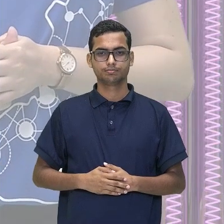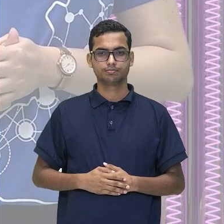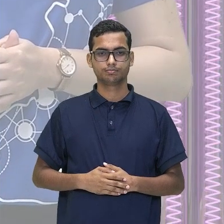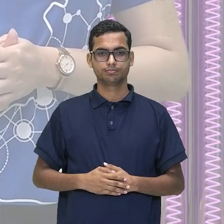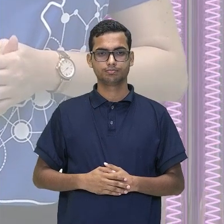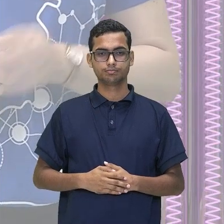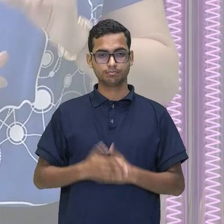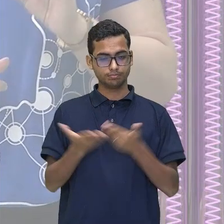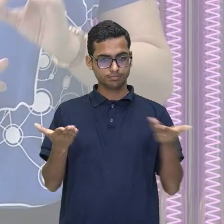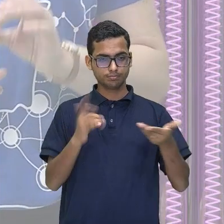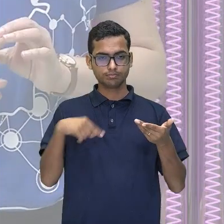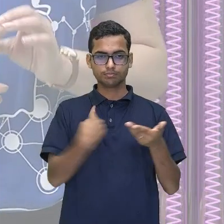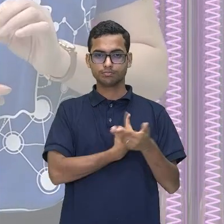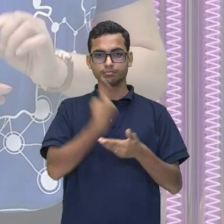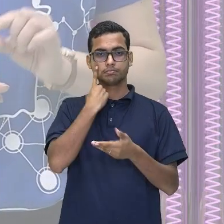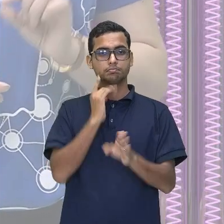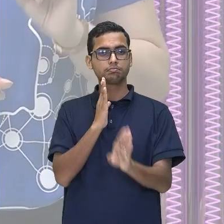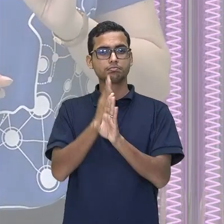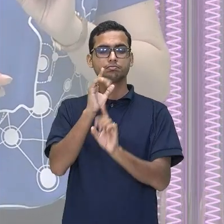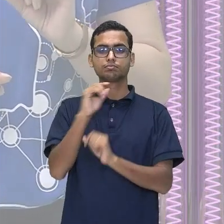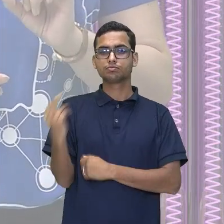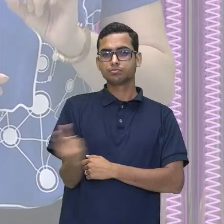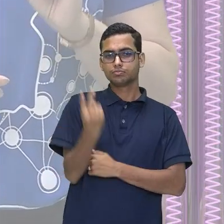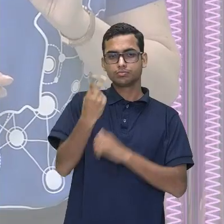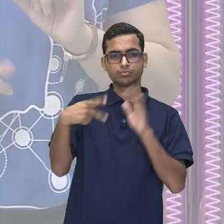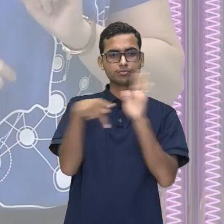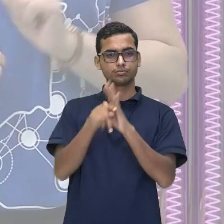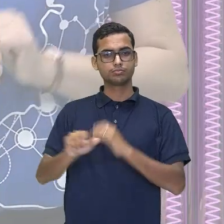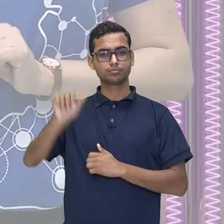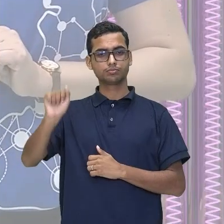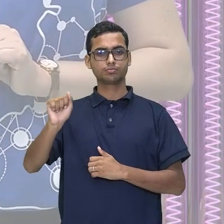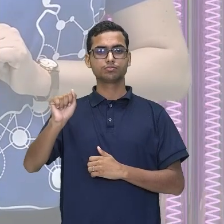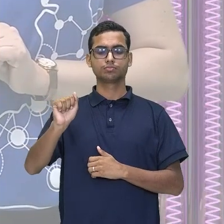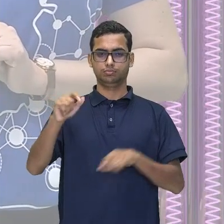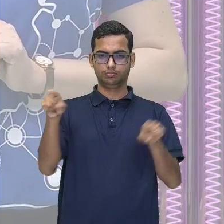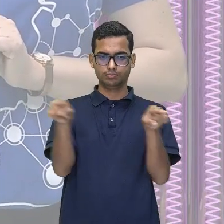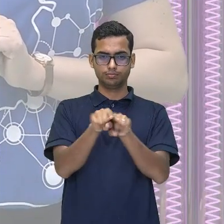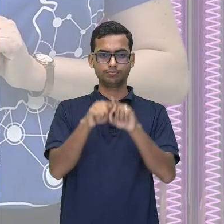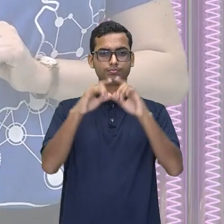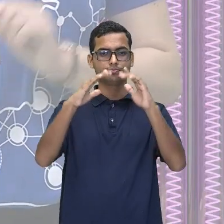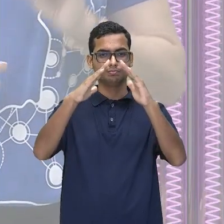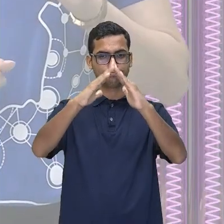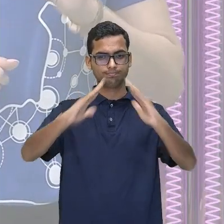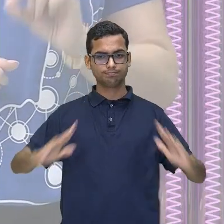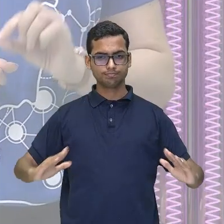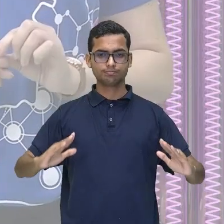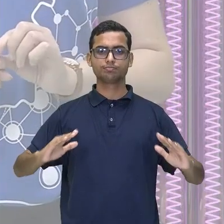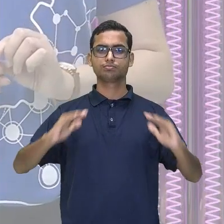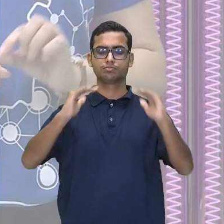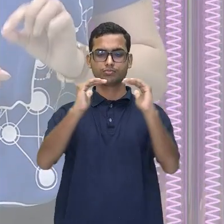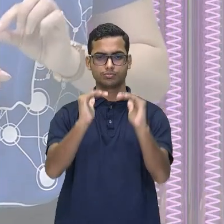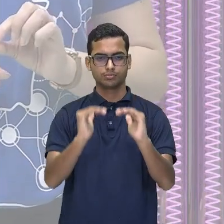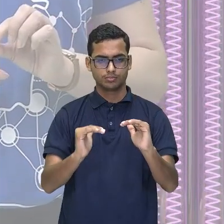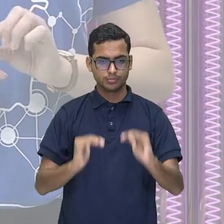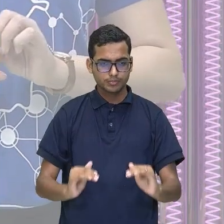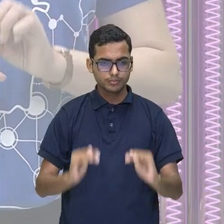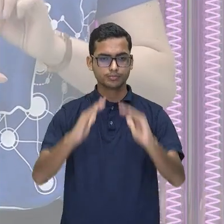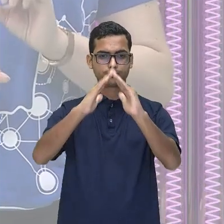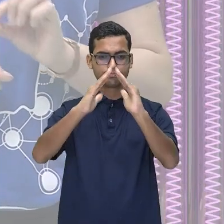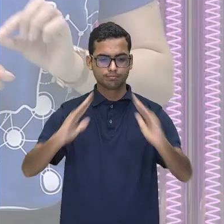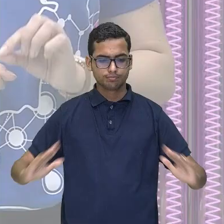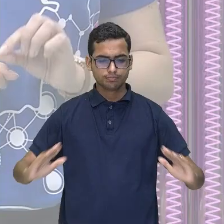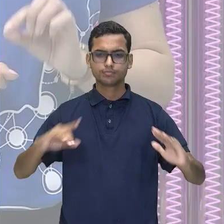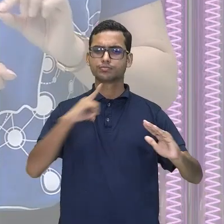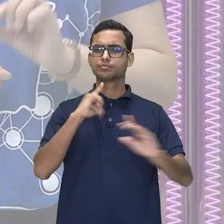Então, agora a gente vai descobrir o valor de A nessa pirâmide que está aqui. Olha só, a gente vai efetuar a